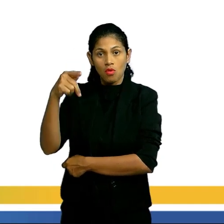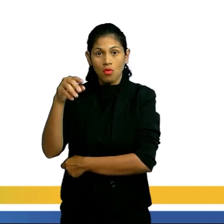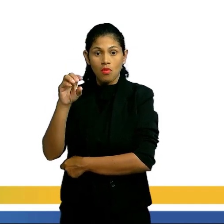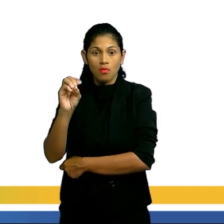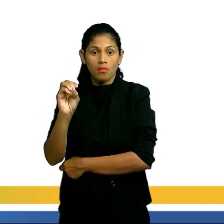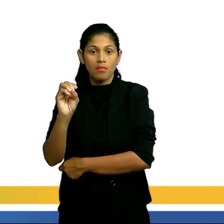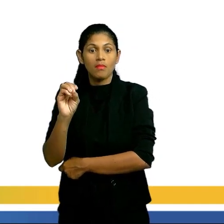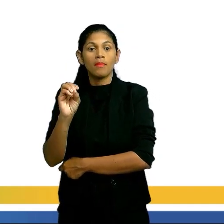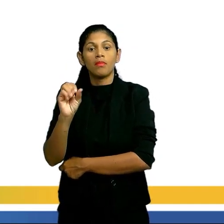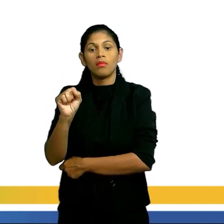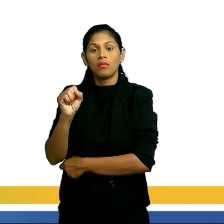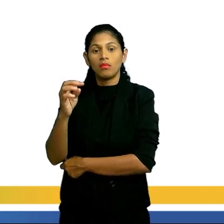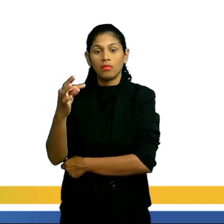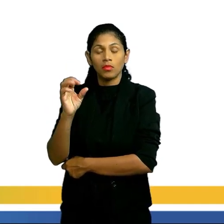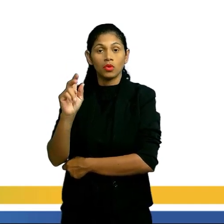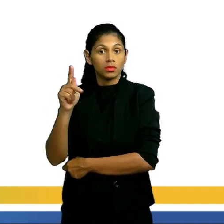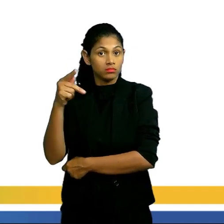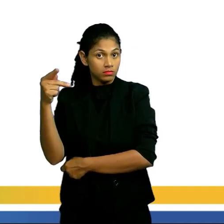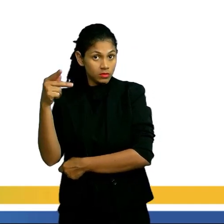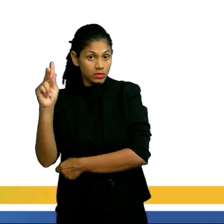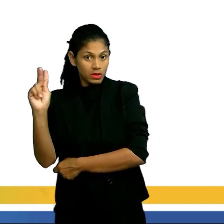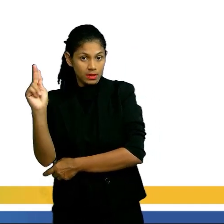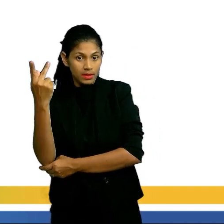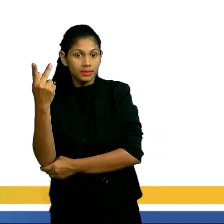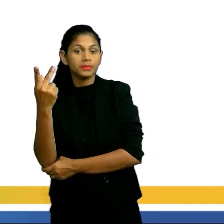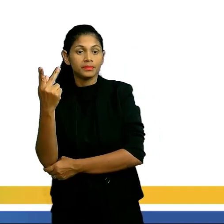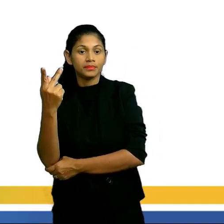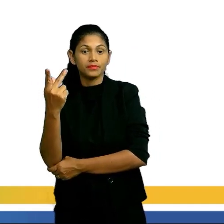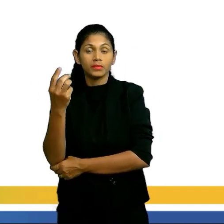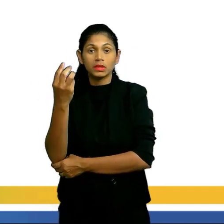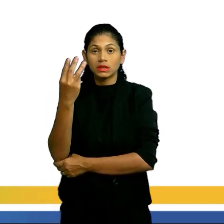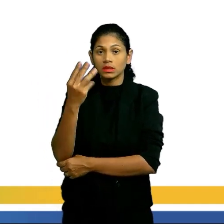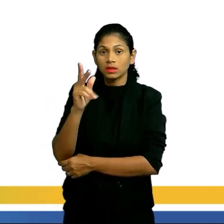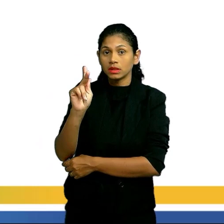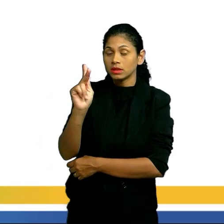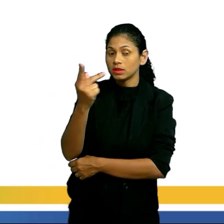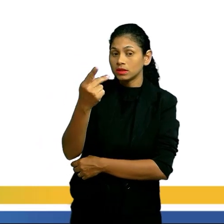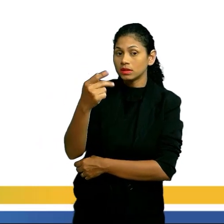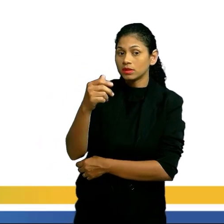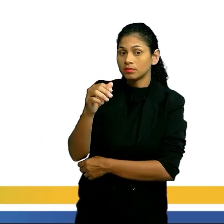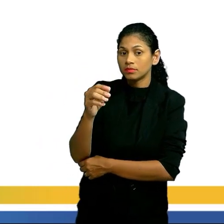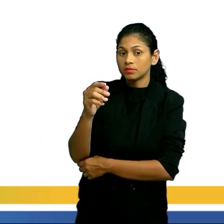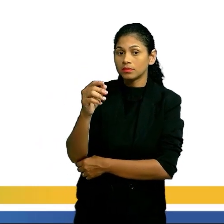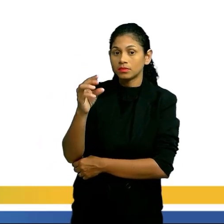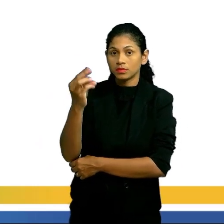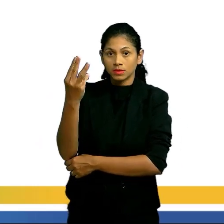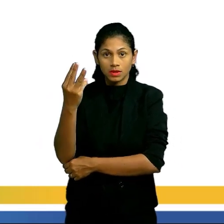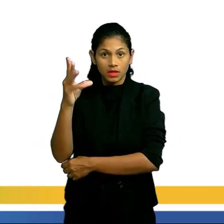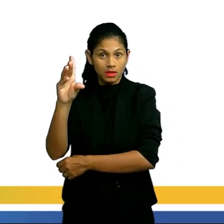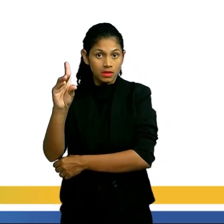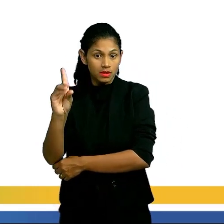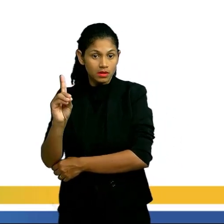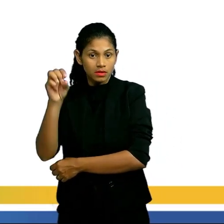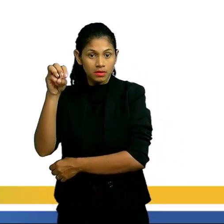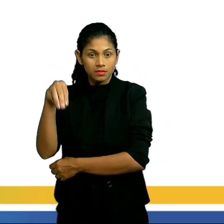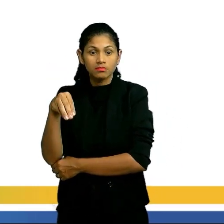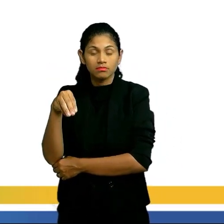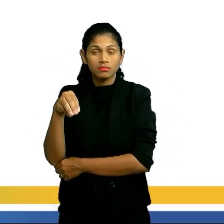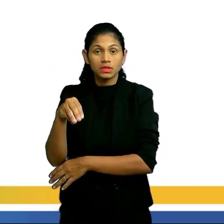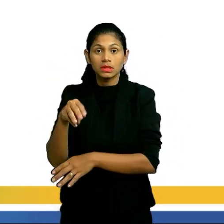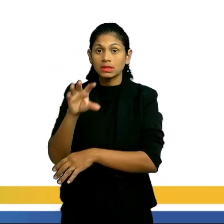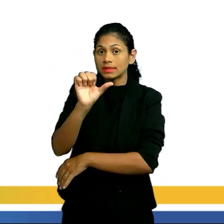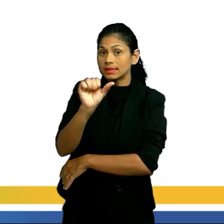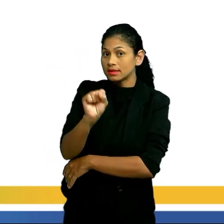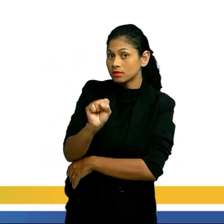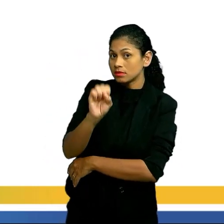hipotenusa, que é 3 decímetros, e seno de 60, que é raiz de 3 sobre 2. Aí é só substituir na